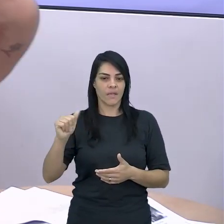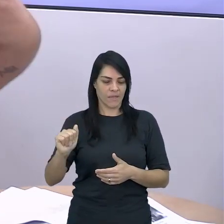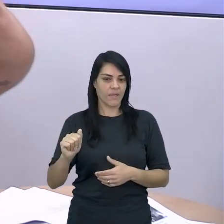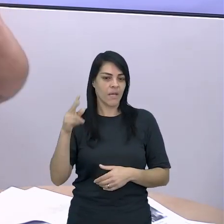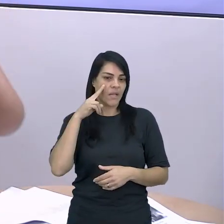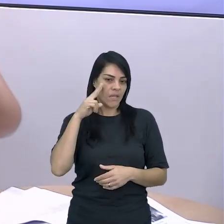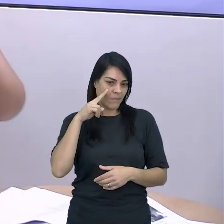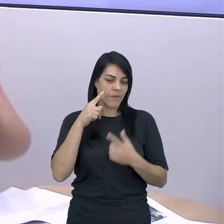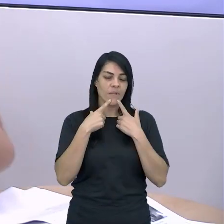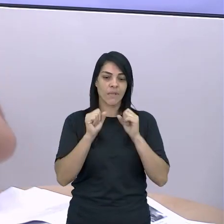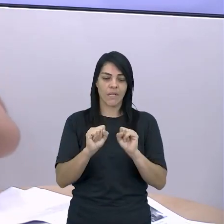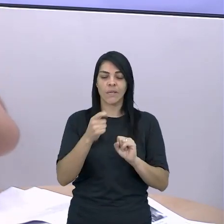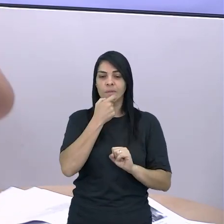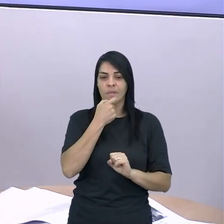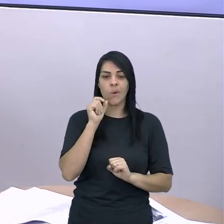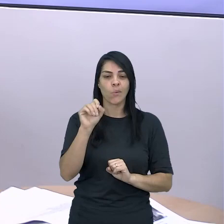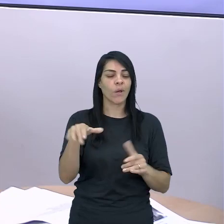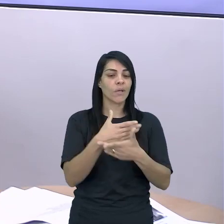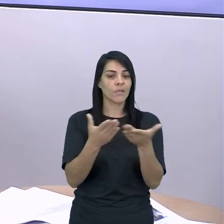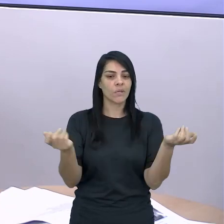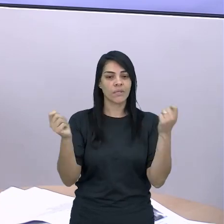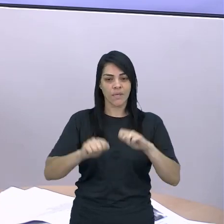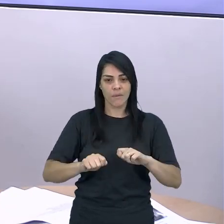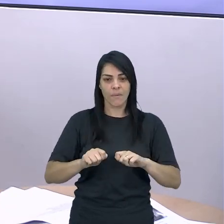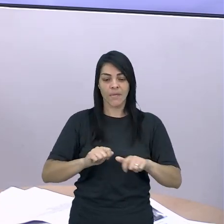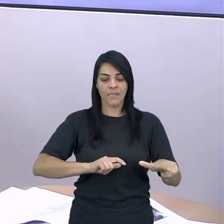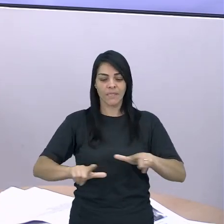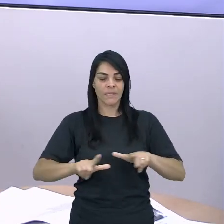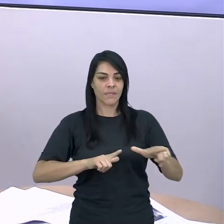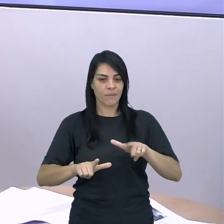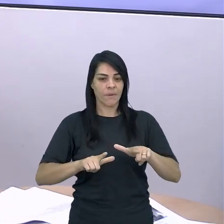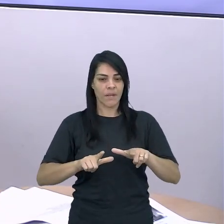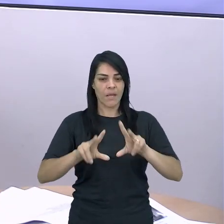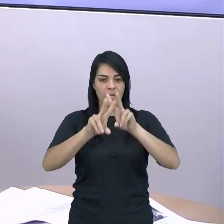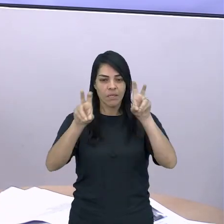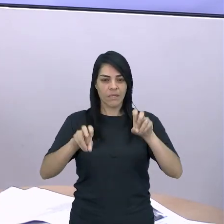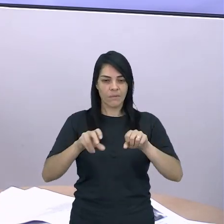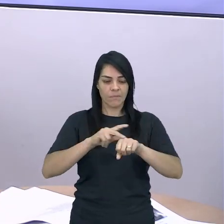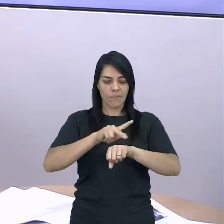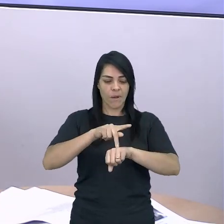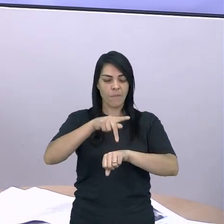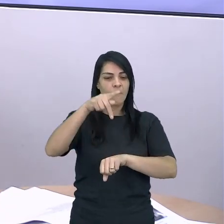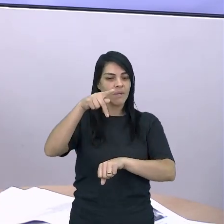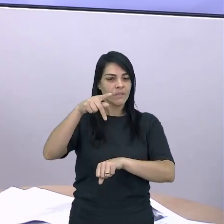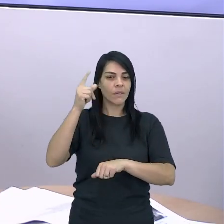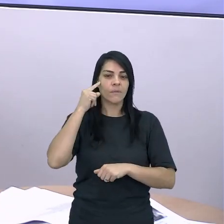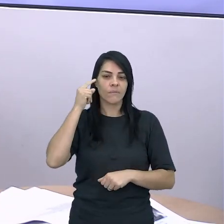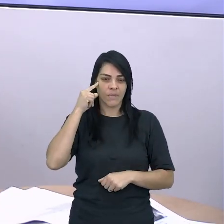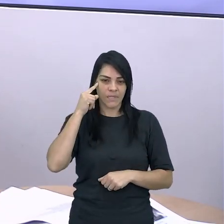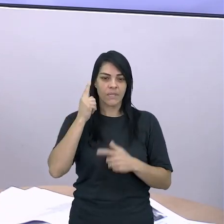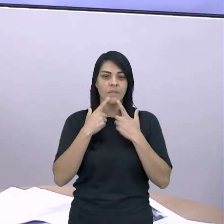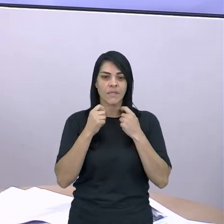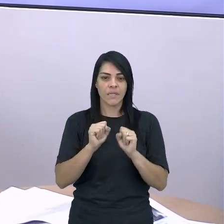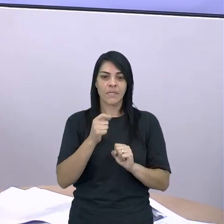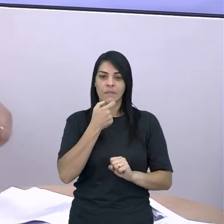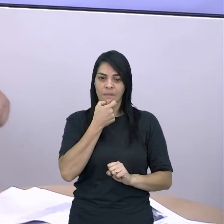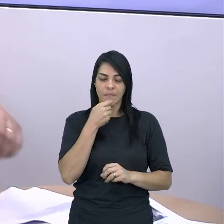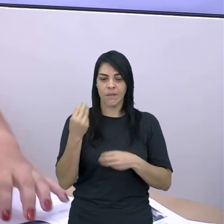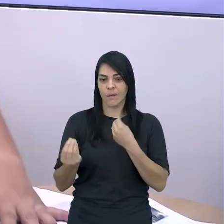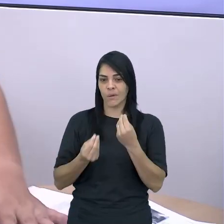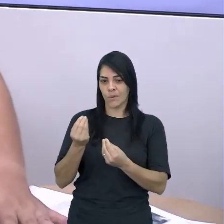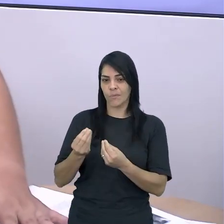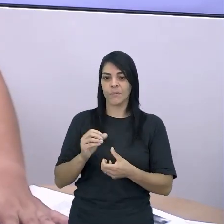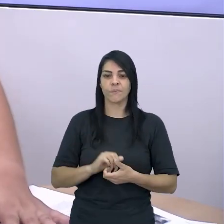gente pode trabalhar com essa temática de Páscoa, pensando na língua inglesa?